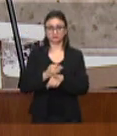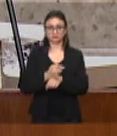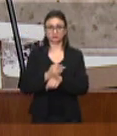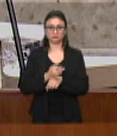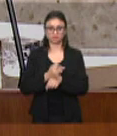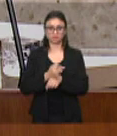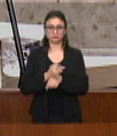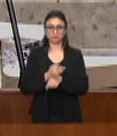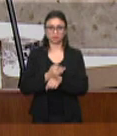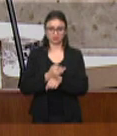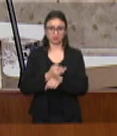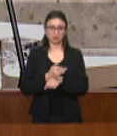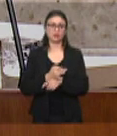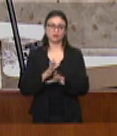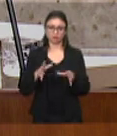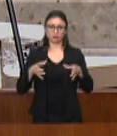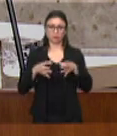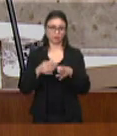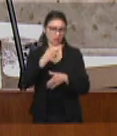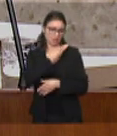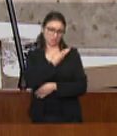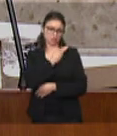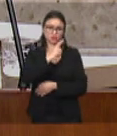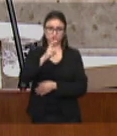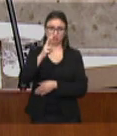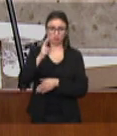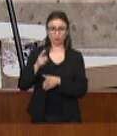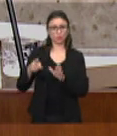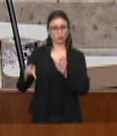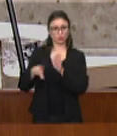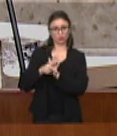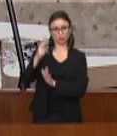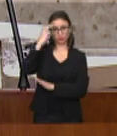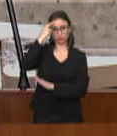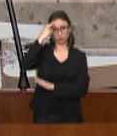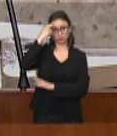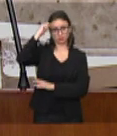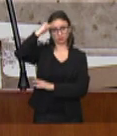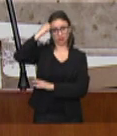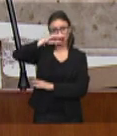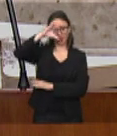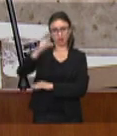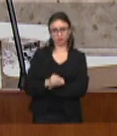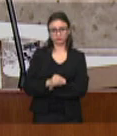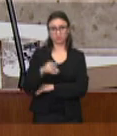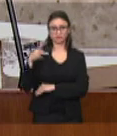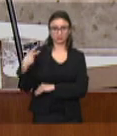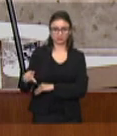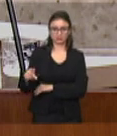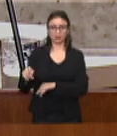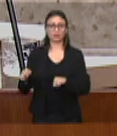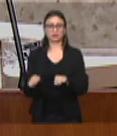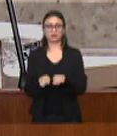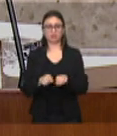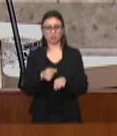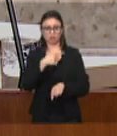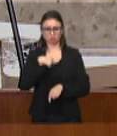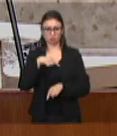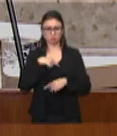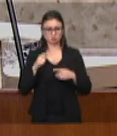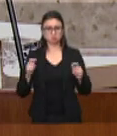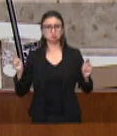índole religiosa para a própria cultura africana e, nessa medida, nós